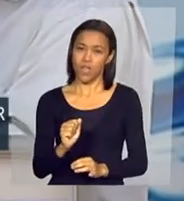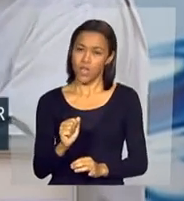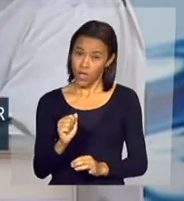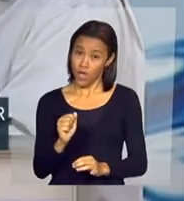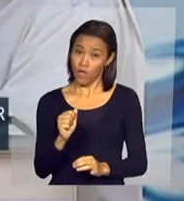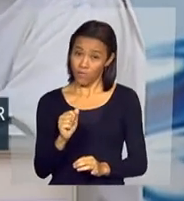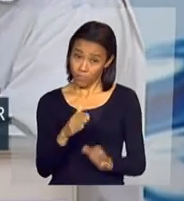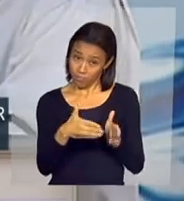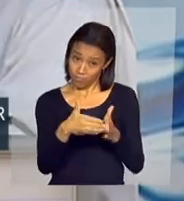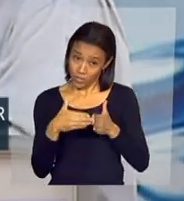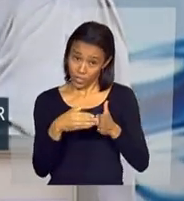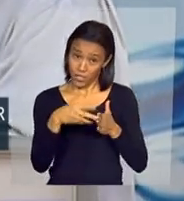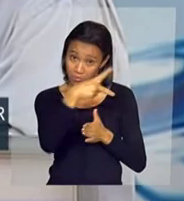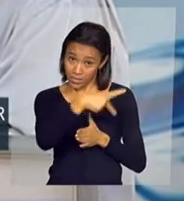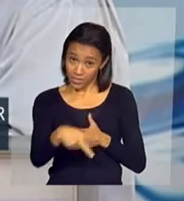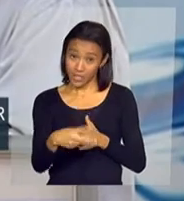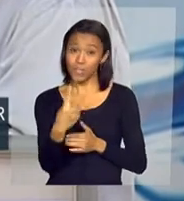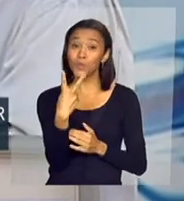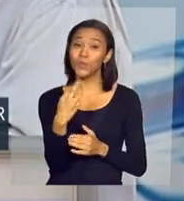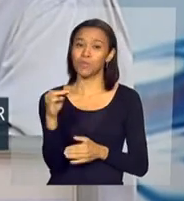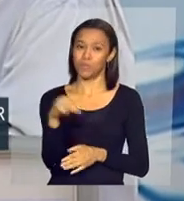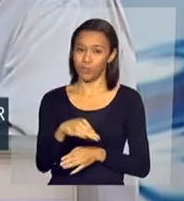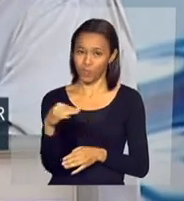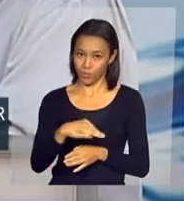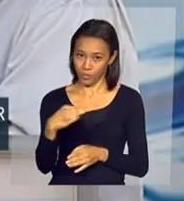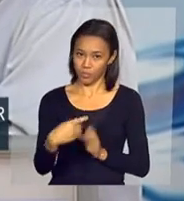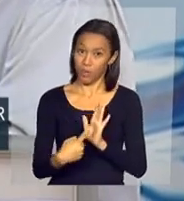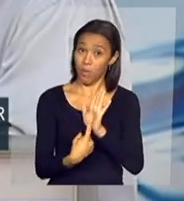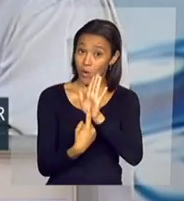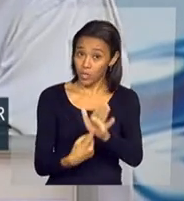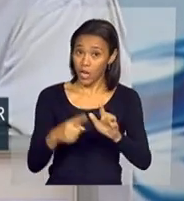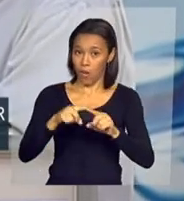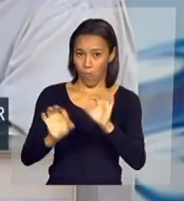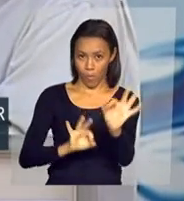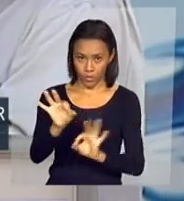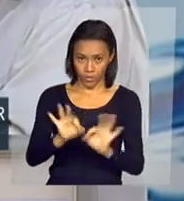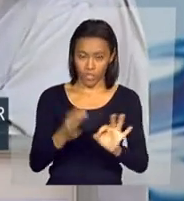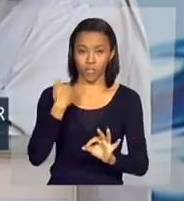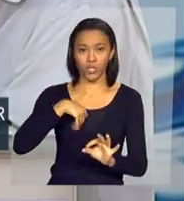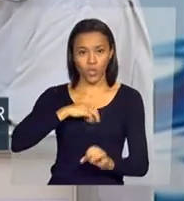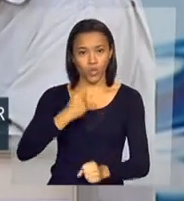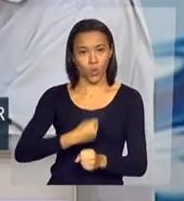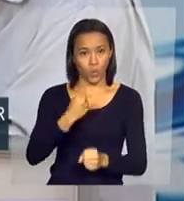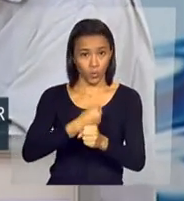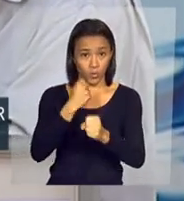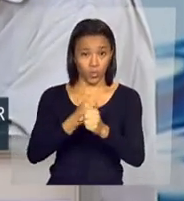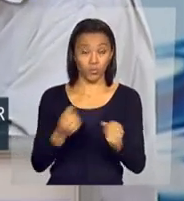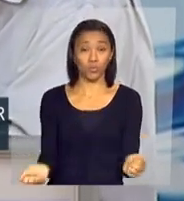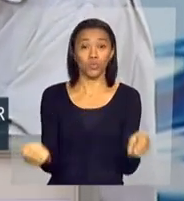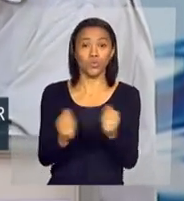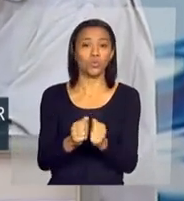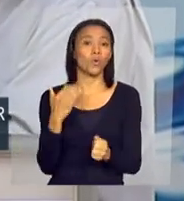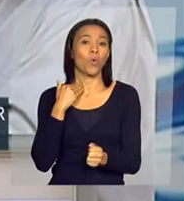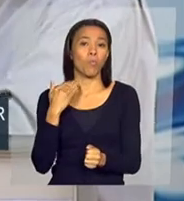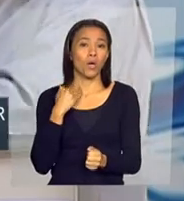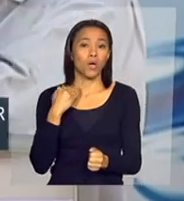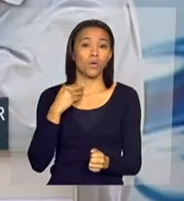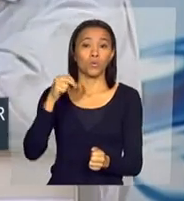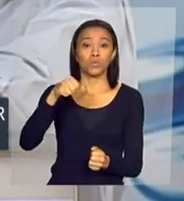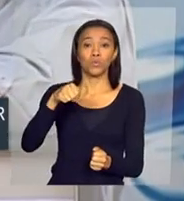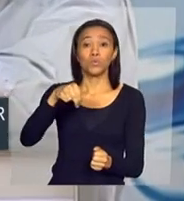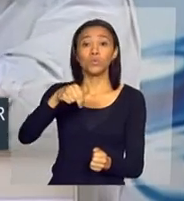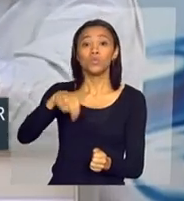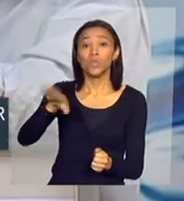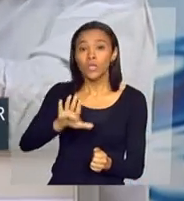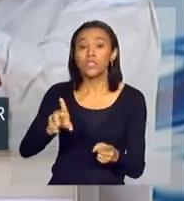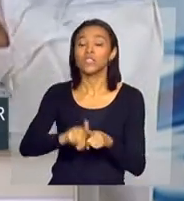vou pedir à presidenta 2 minutos para mostrar um projeto que nós construímos com o Banco do Nordeste do Brasil. Não é nada do